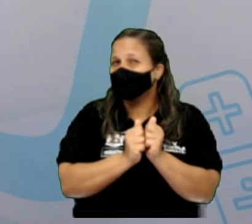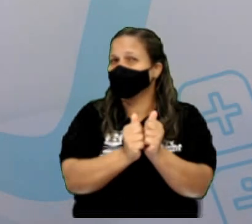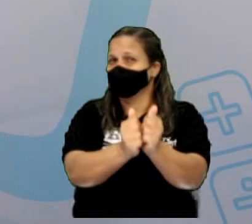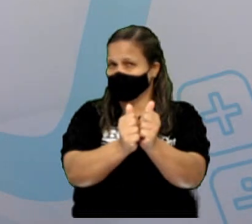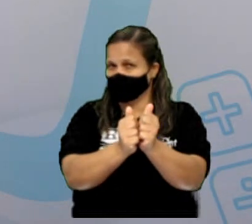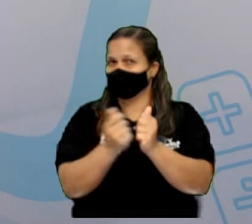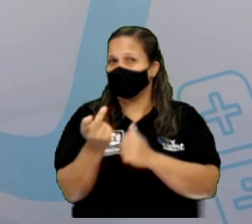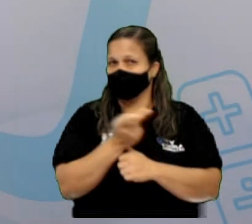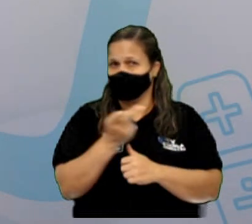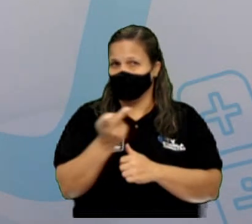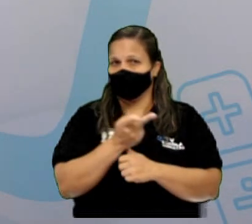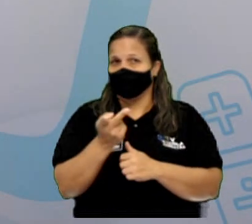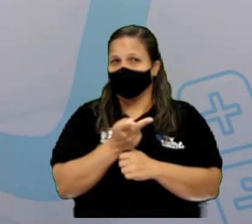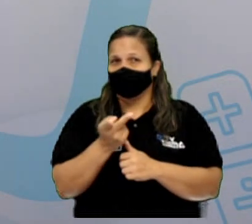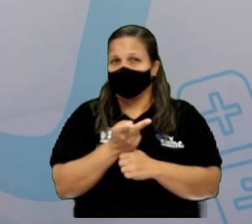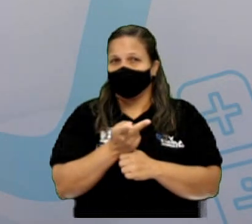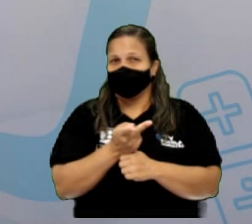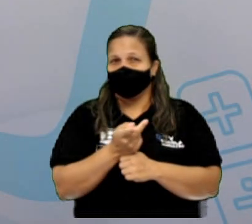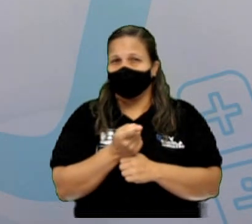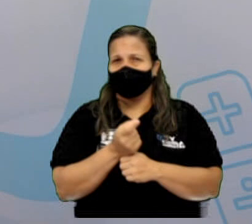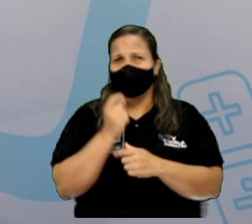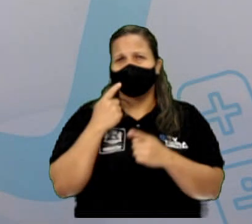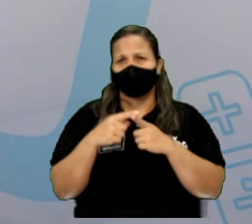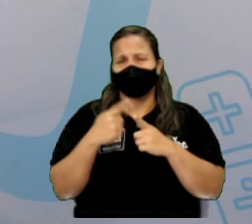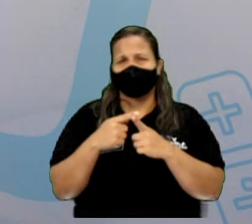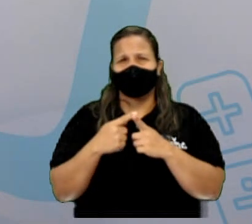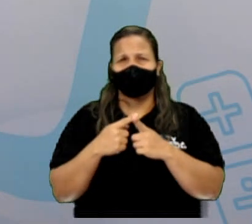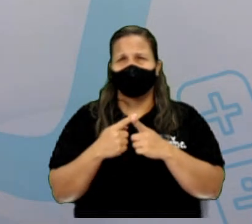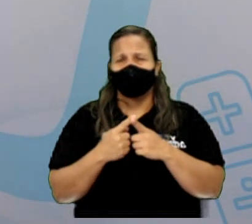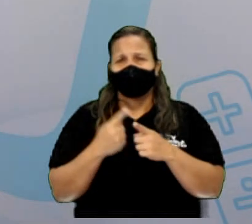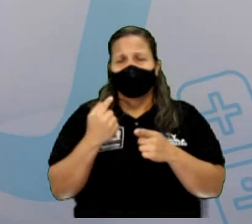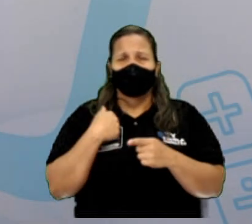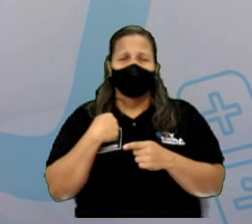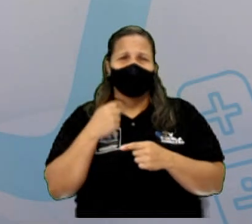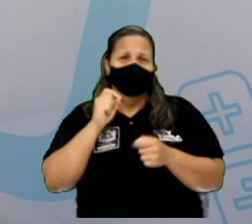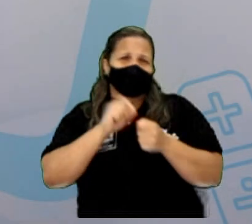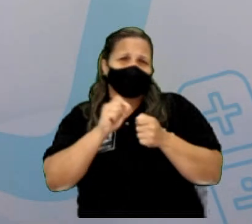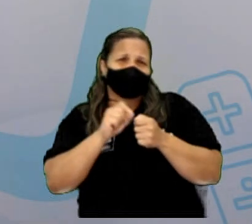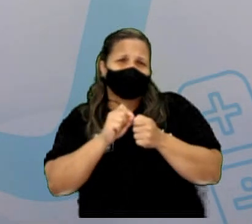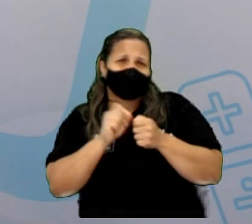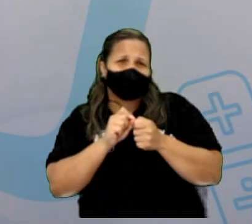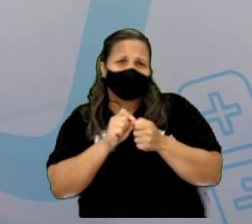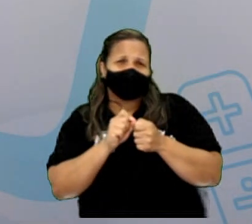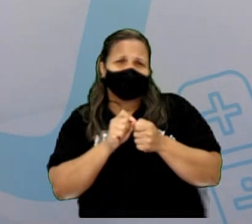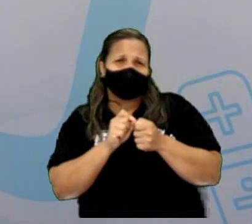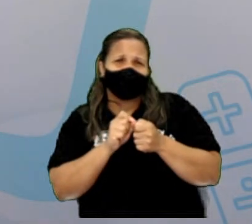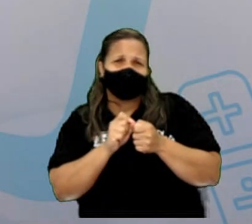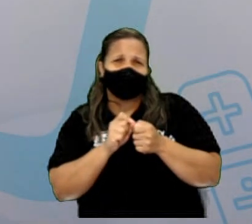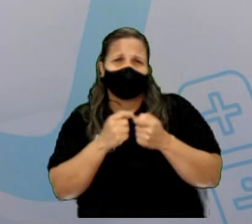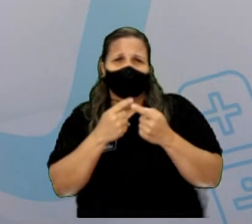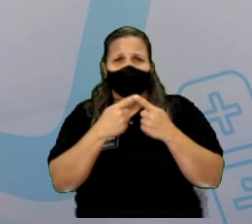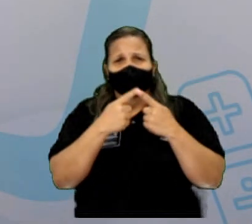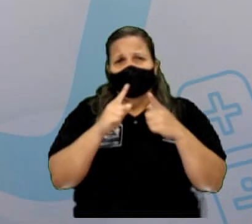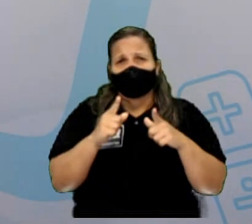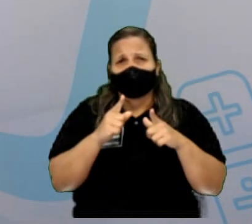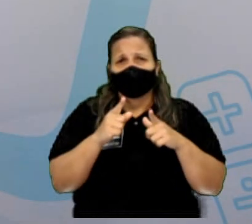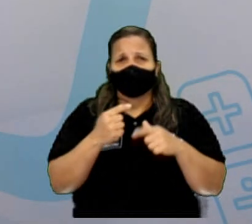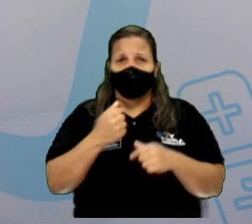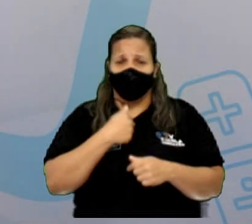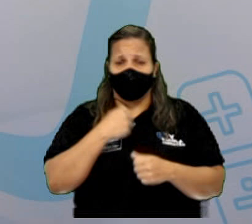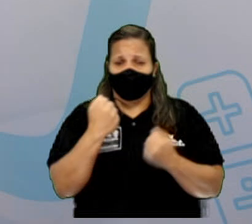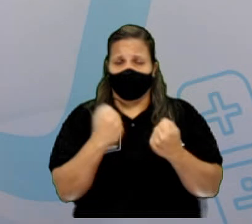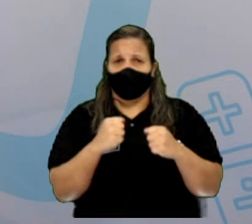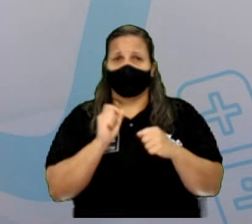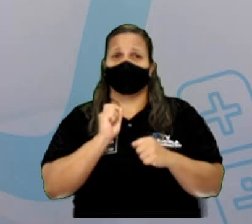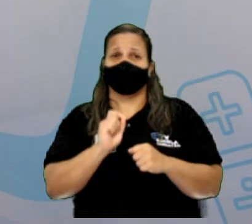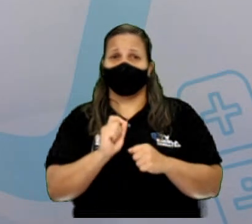tá? Não adianta eu saber o que fazer, eu tomar as melhores decisões, mas eu não conseguir executá-las, não dominar a